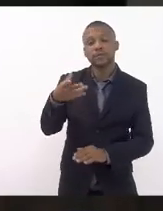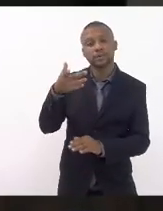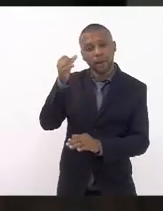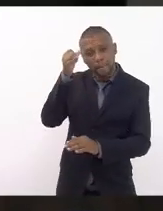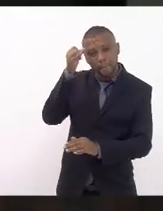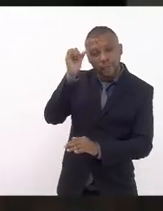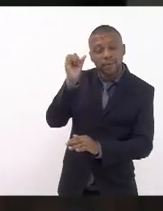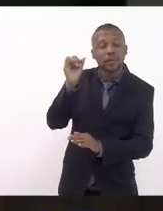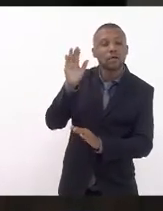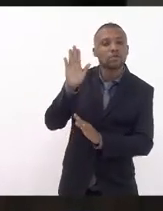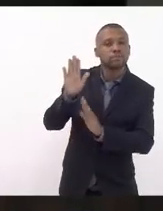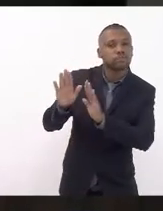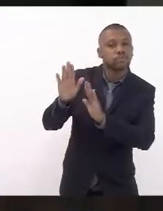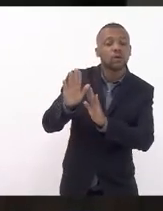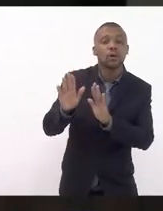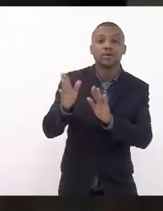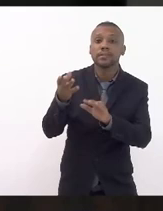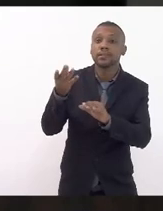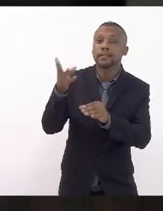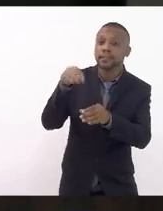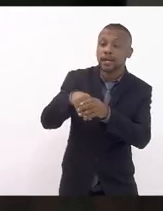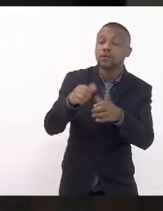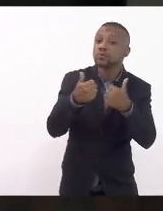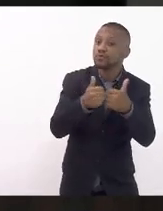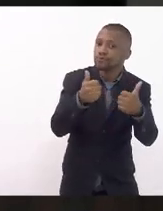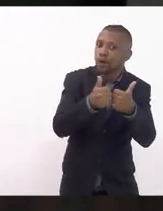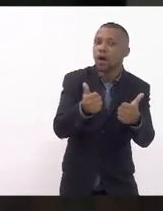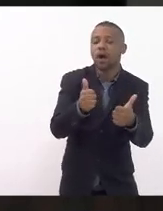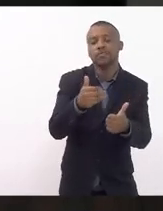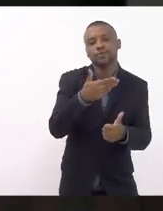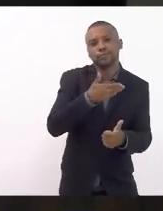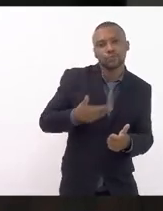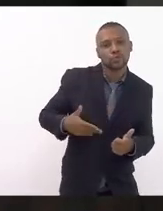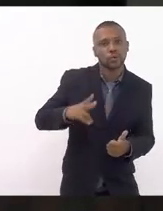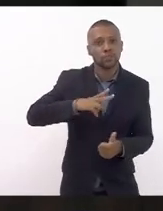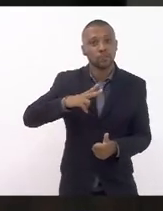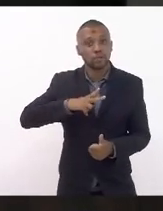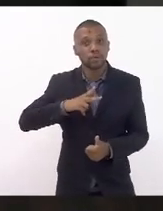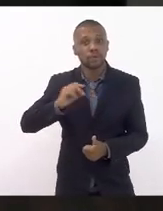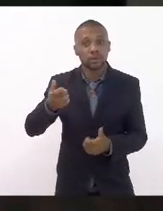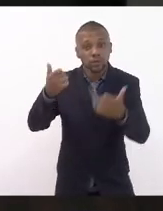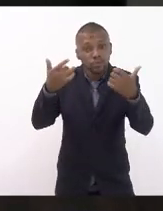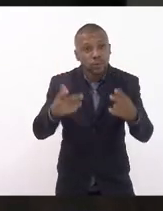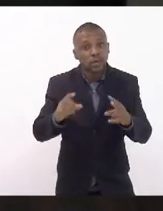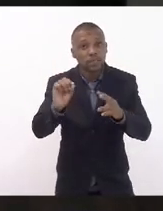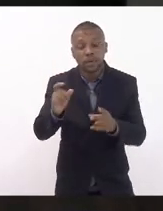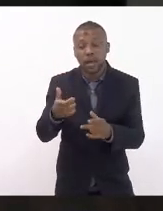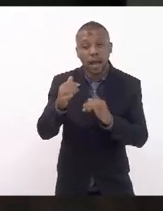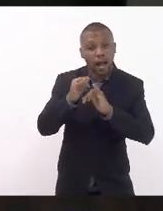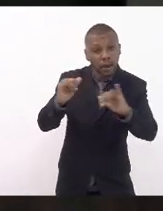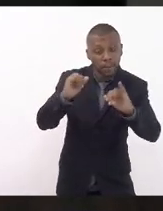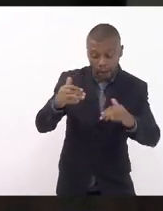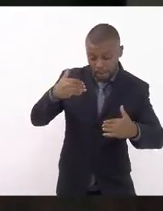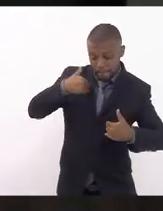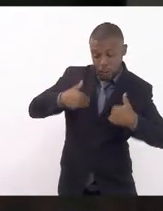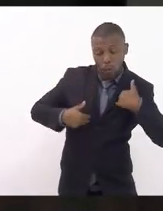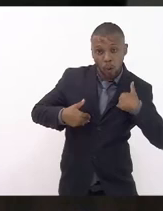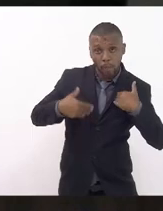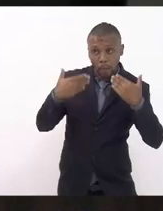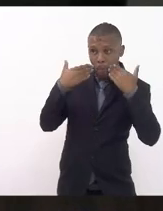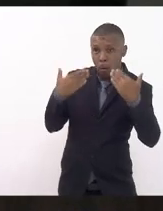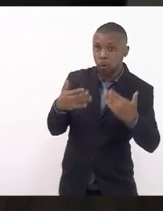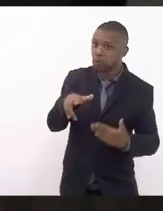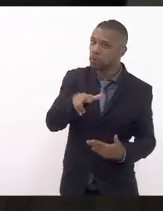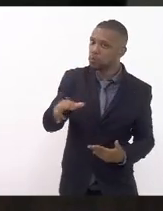transportes coletivos públicos e privados e instituir a campanha Meu Corpo Não É Público, na forma que menciona. Pareceres